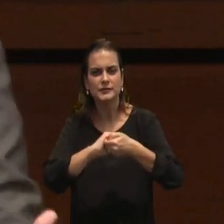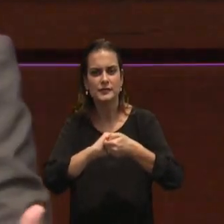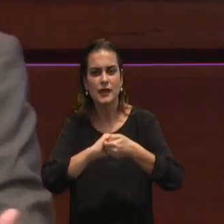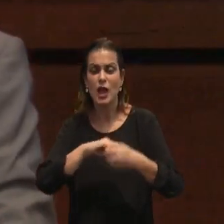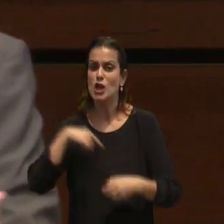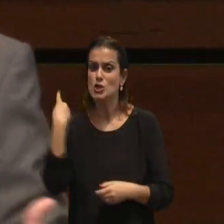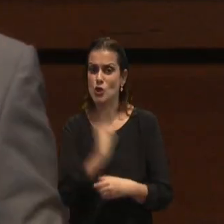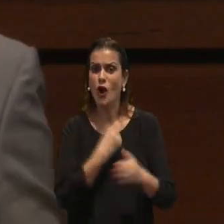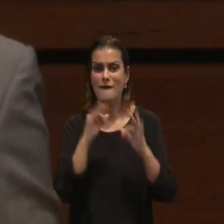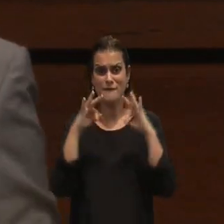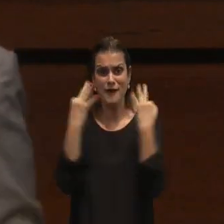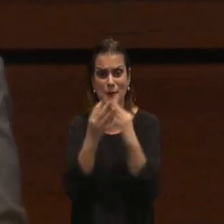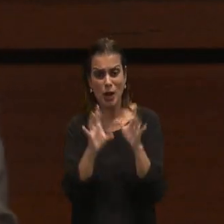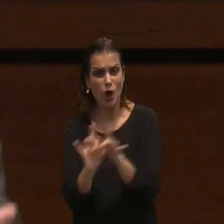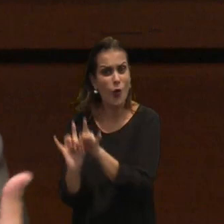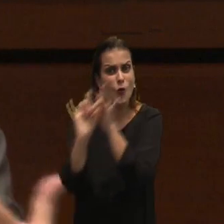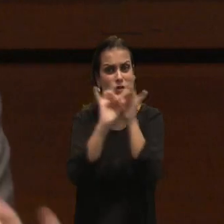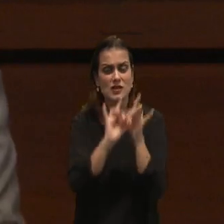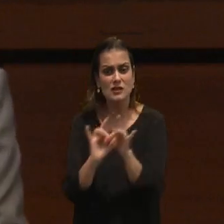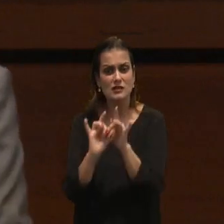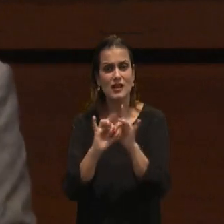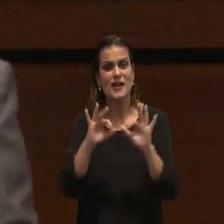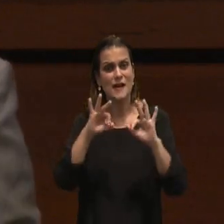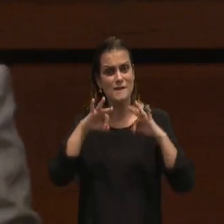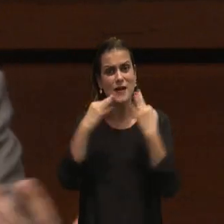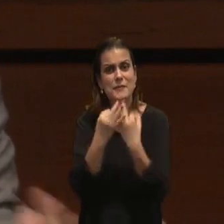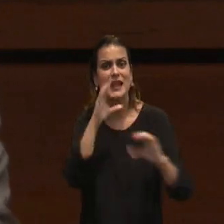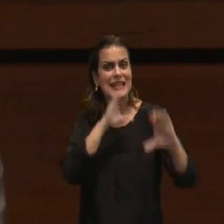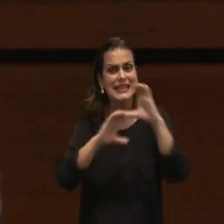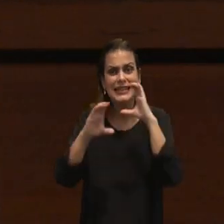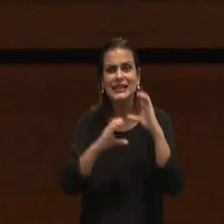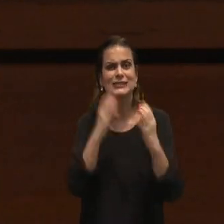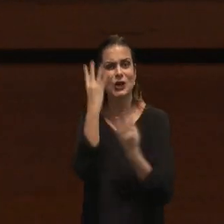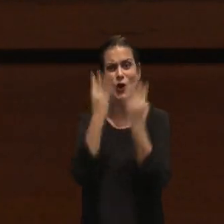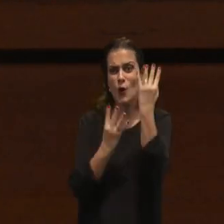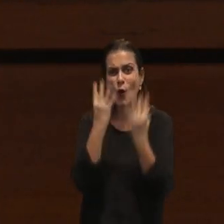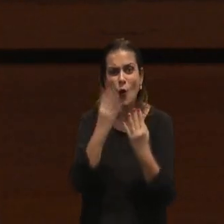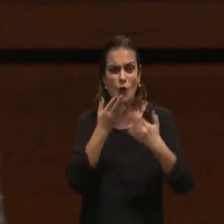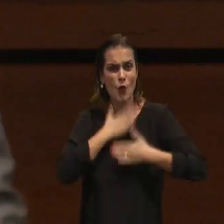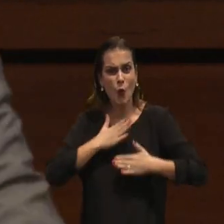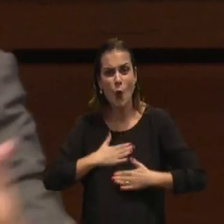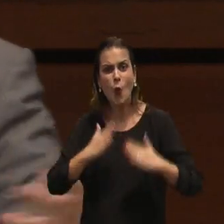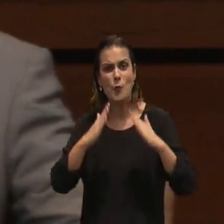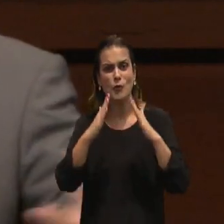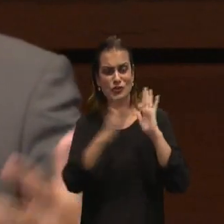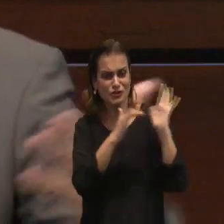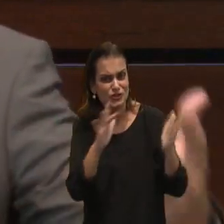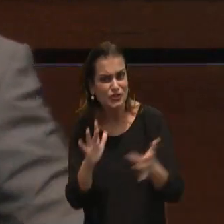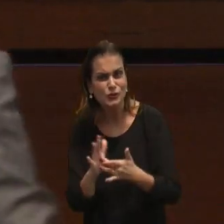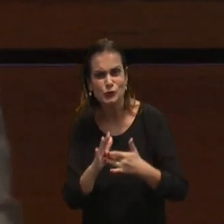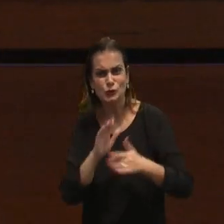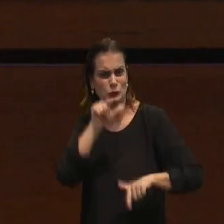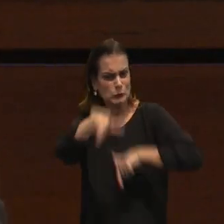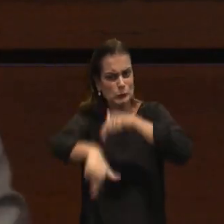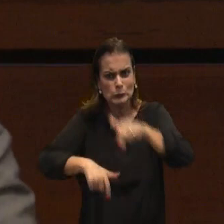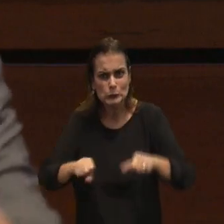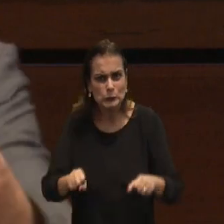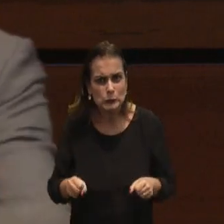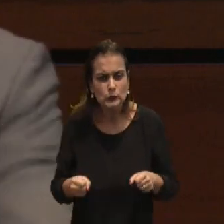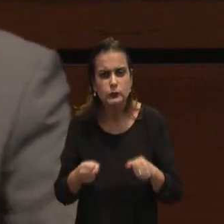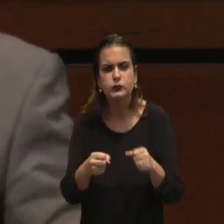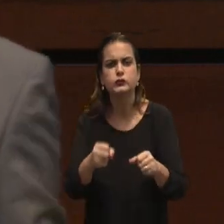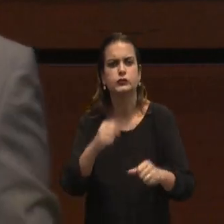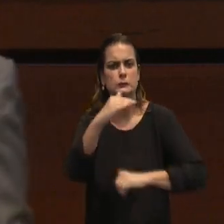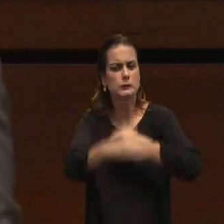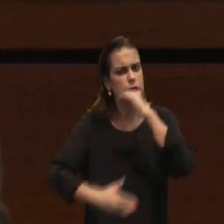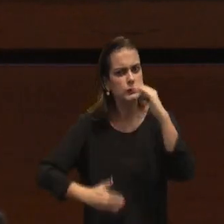Nossas famílias unidas, nossas famílias que cantam, os coros, o corpo de Cristo em ação, trabalhando,